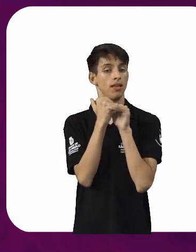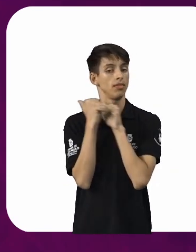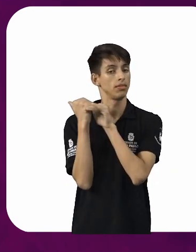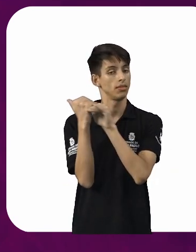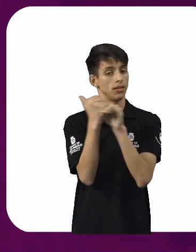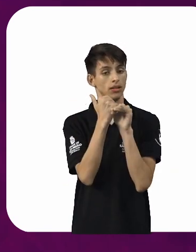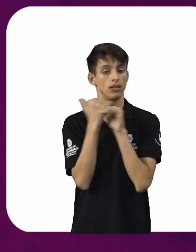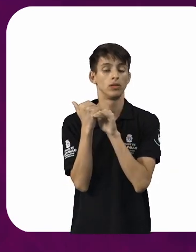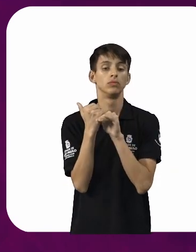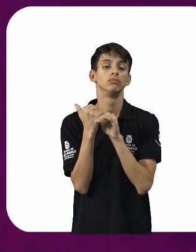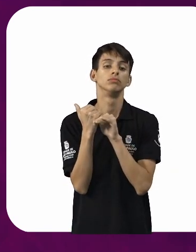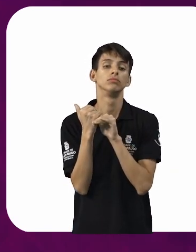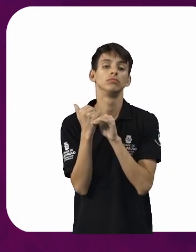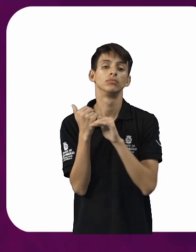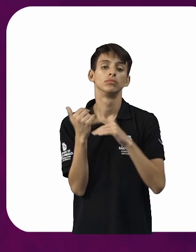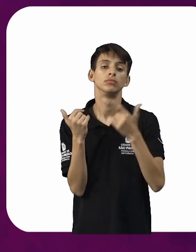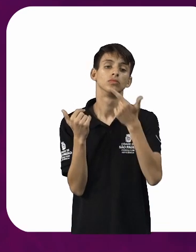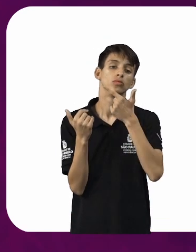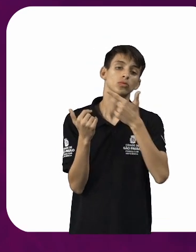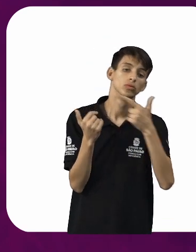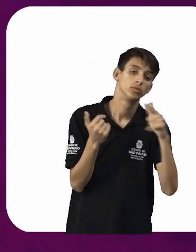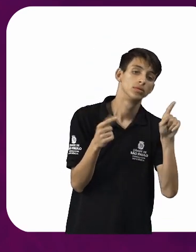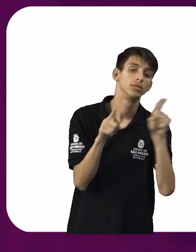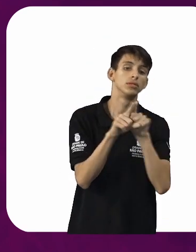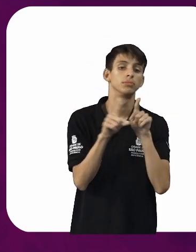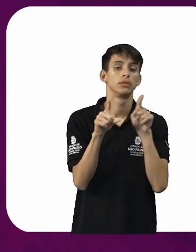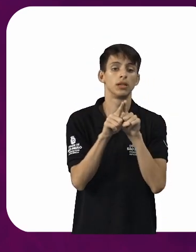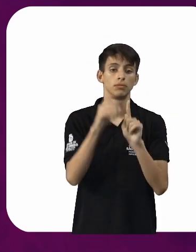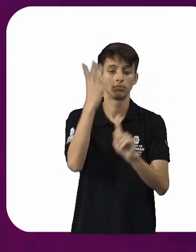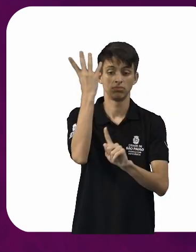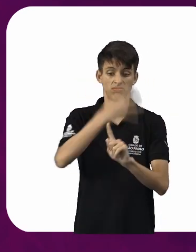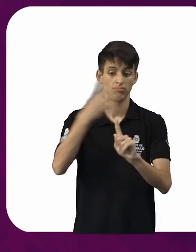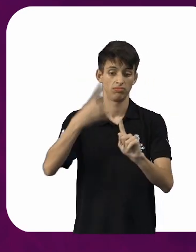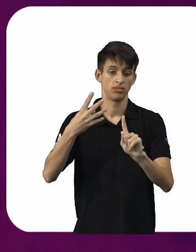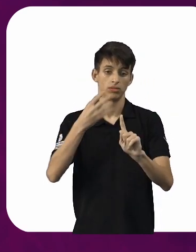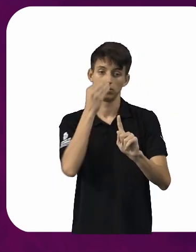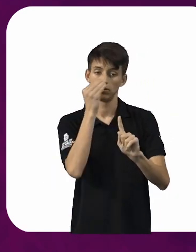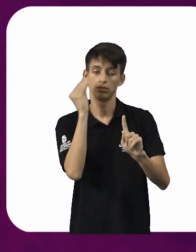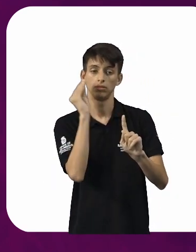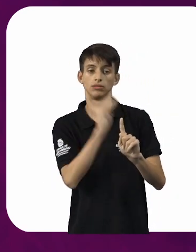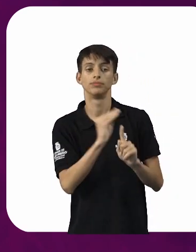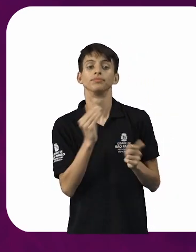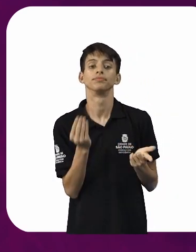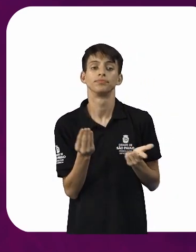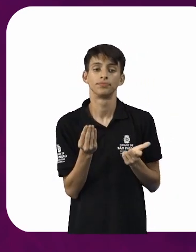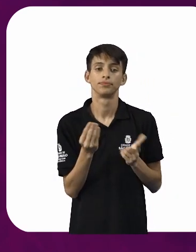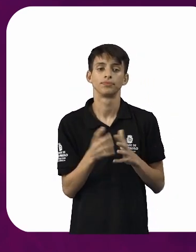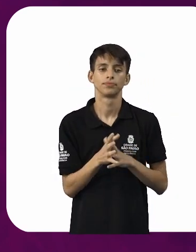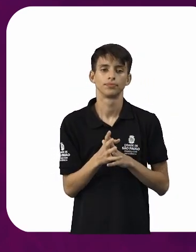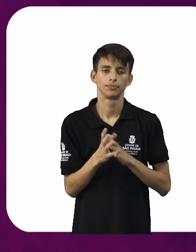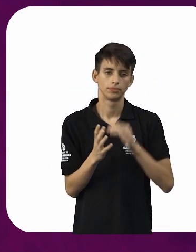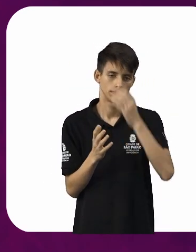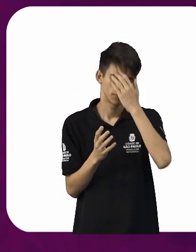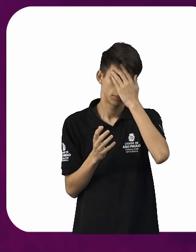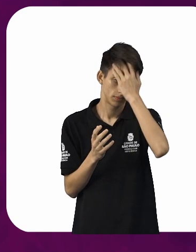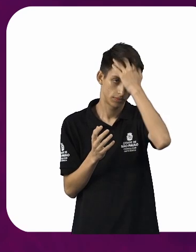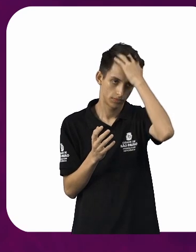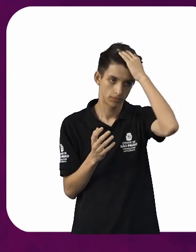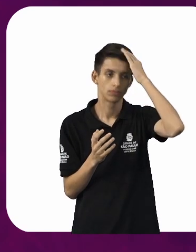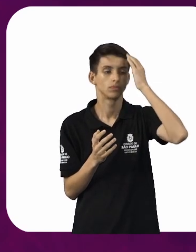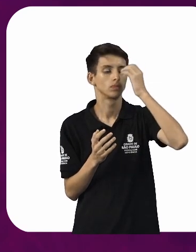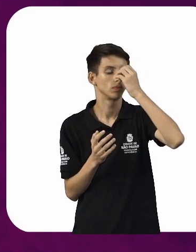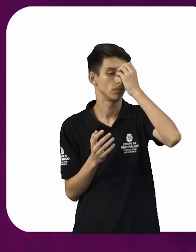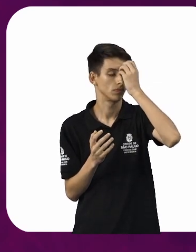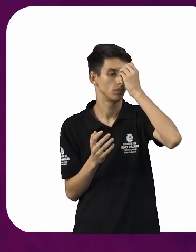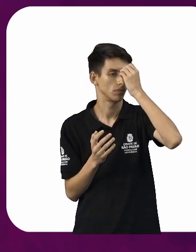de cisgeneridade, e uma outra medida para quem foge, entre aspas, dessa regra.